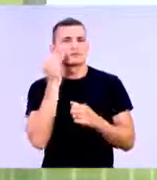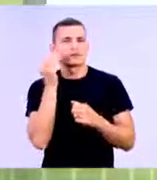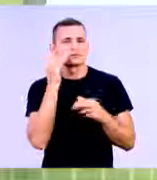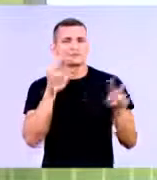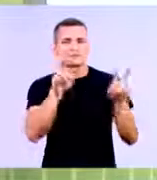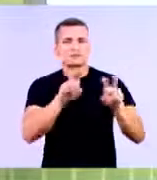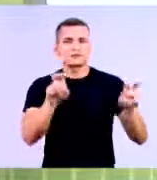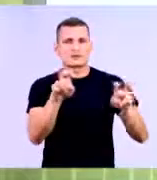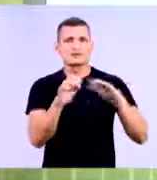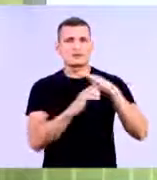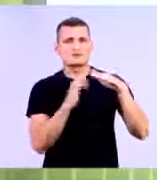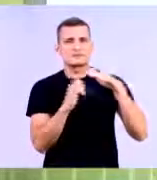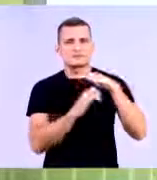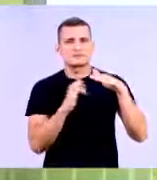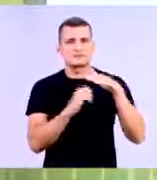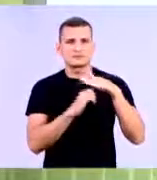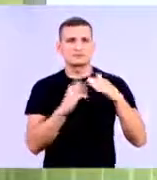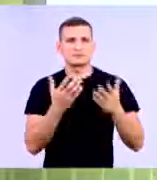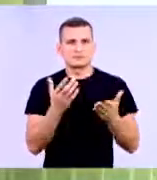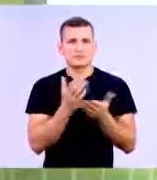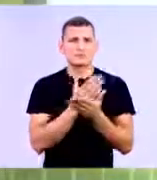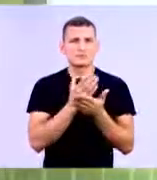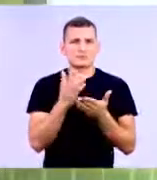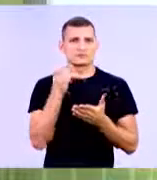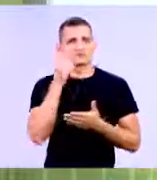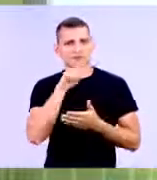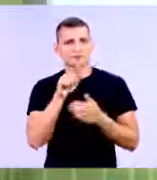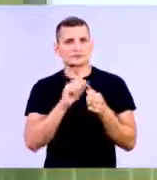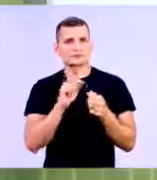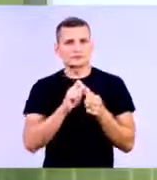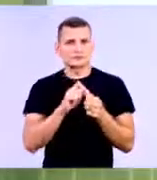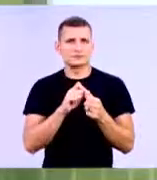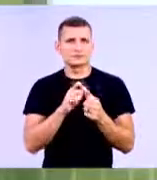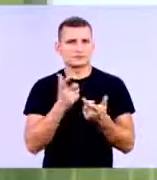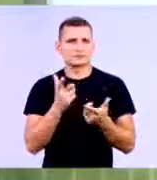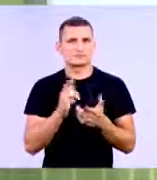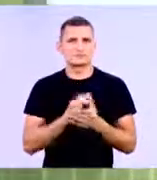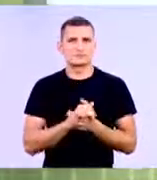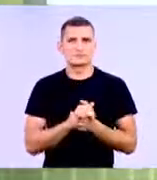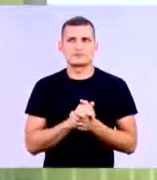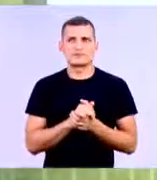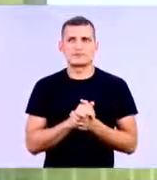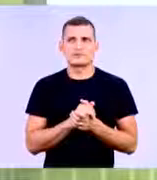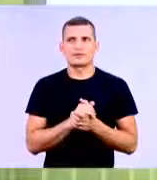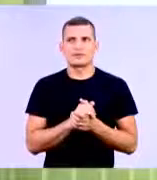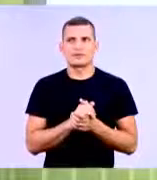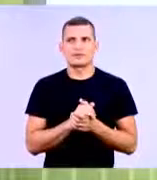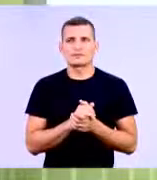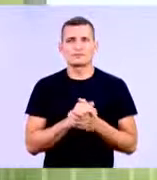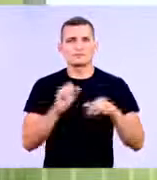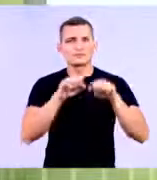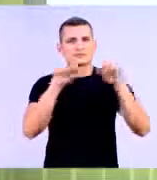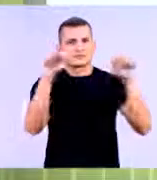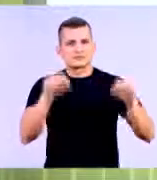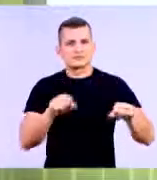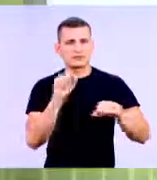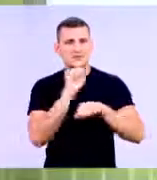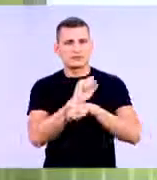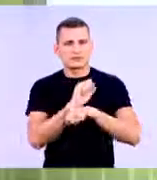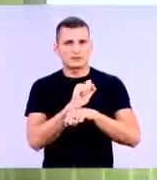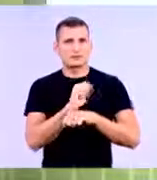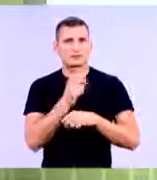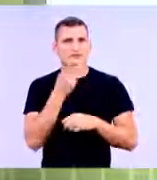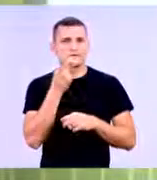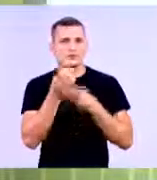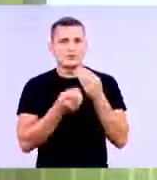empresa, né? Isso, quer queira que não, alguns conseguem fazer essa proeza, né? E de repente quando o sistema para, falhou como?